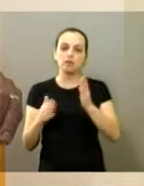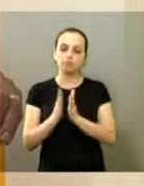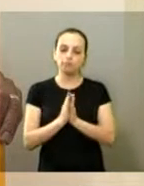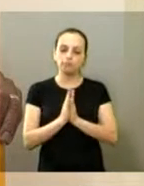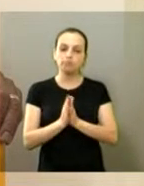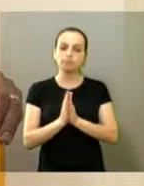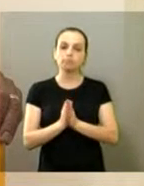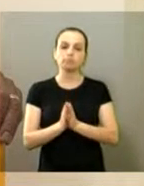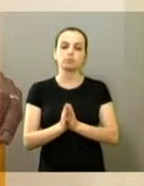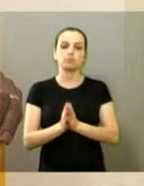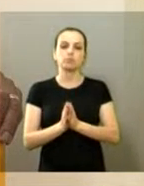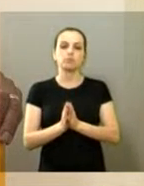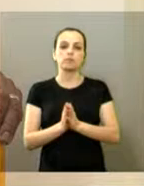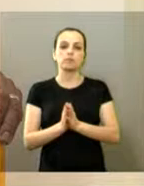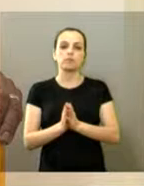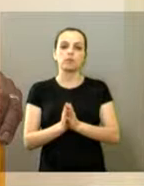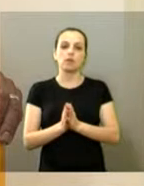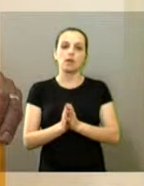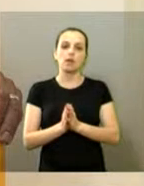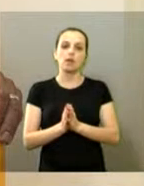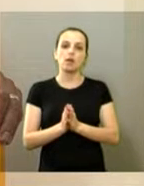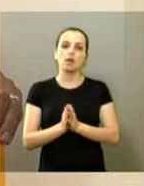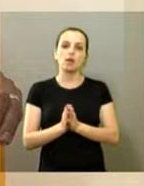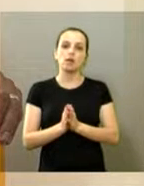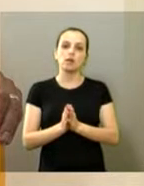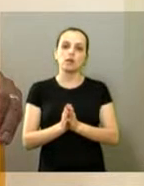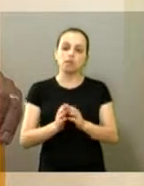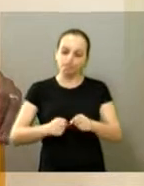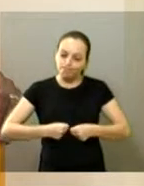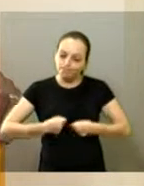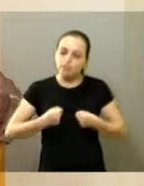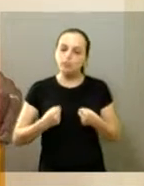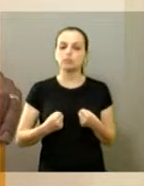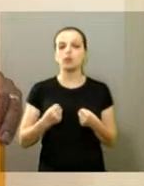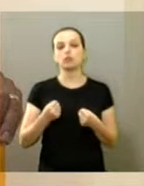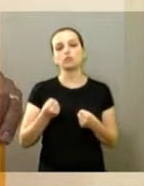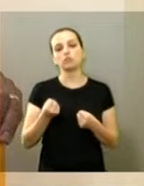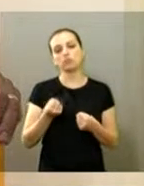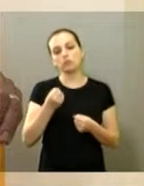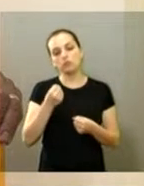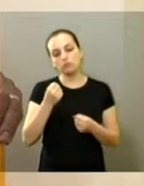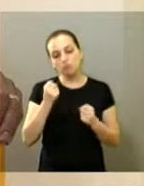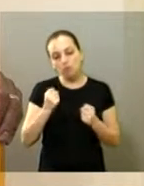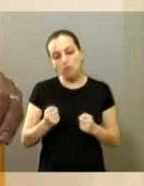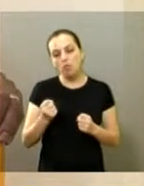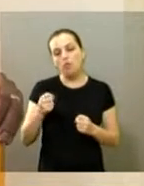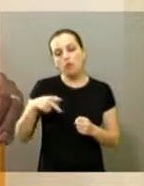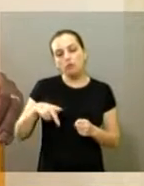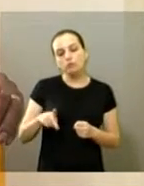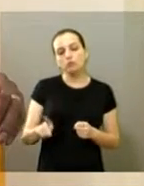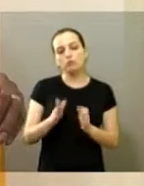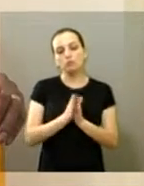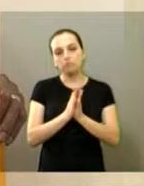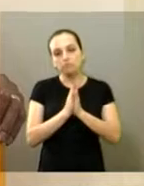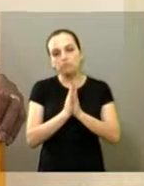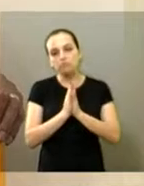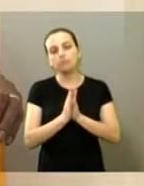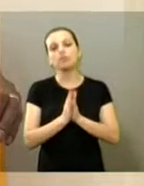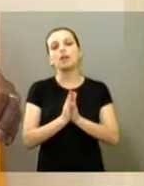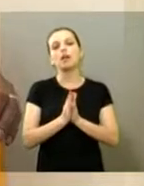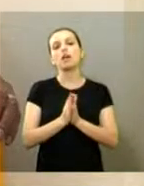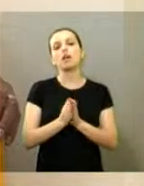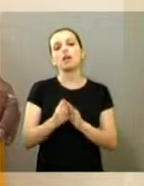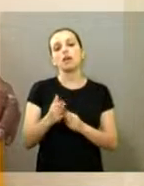orações têm um poder muito, muito forte. Então, se puderem continuar rezando, orando, eu acho